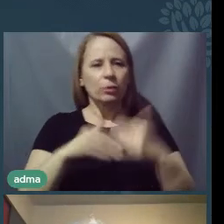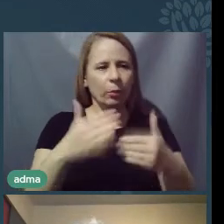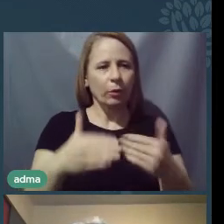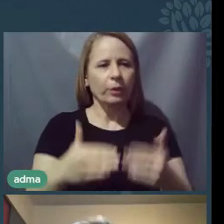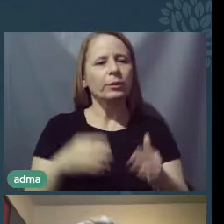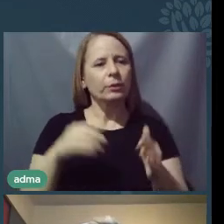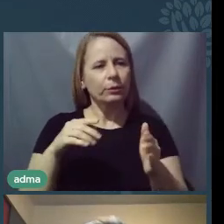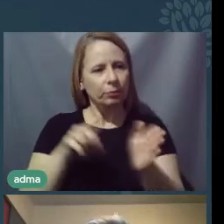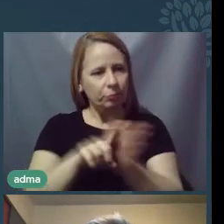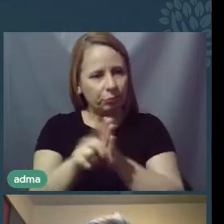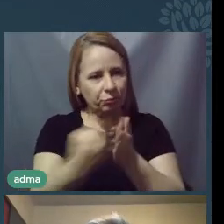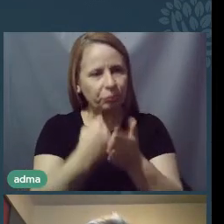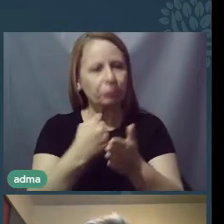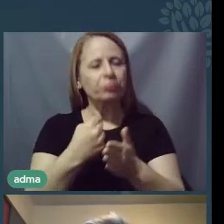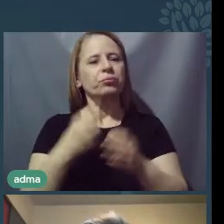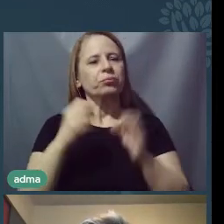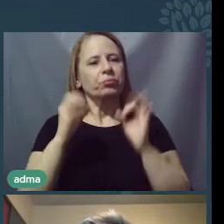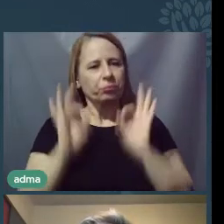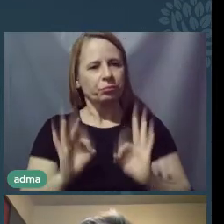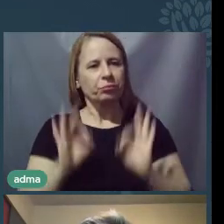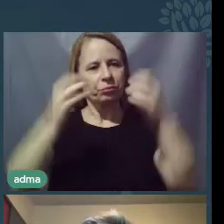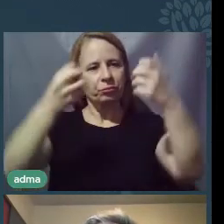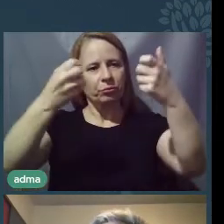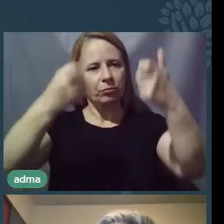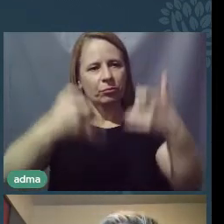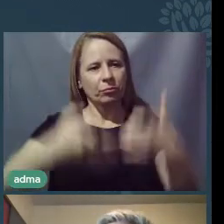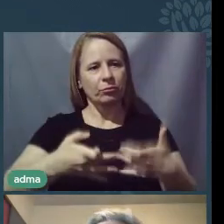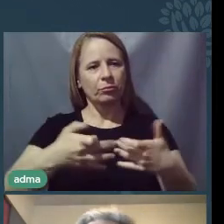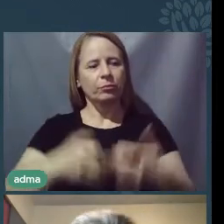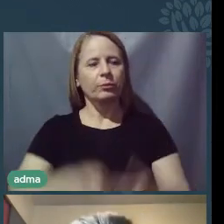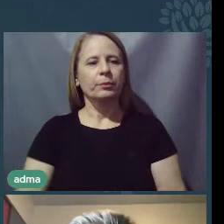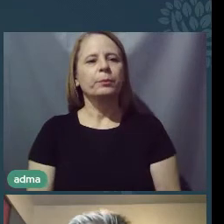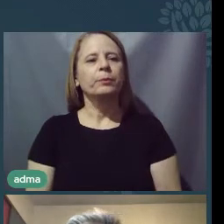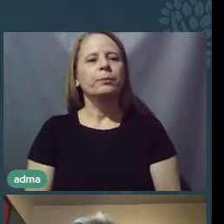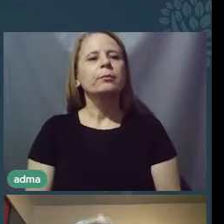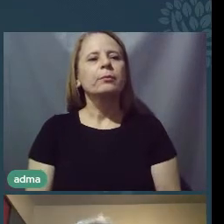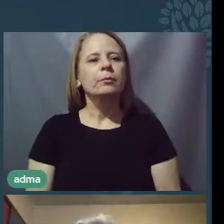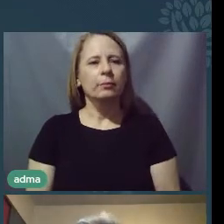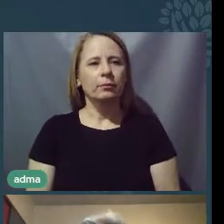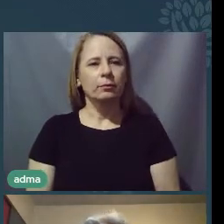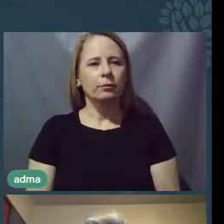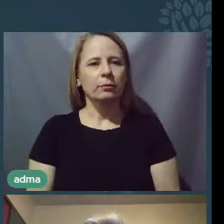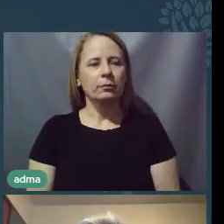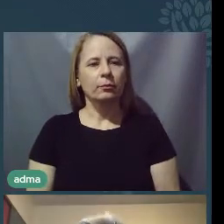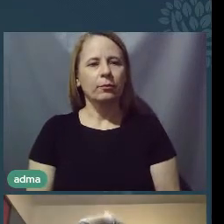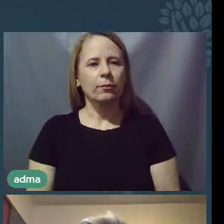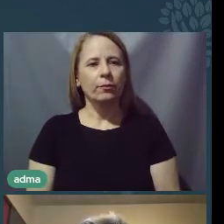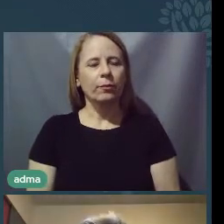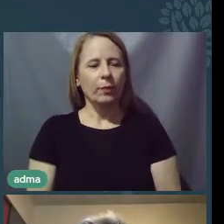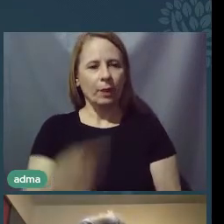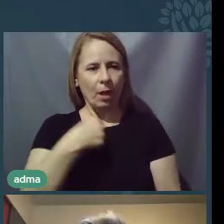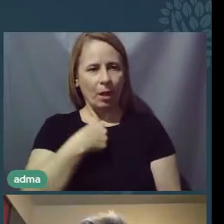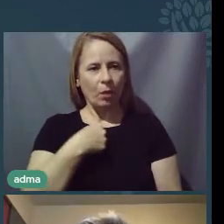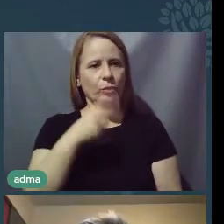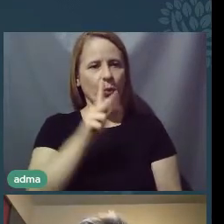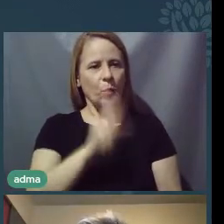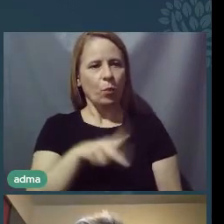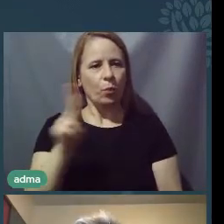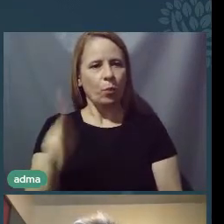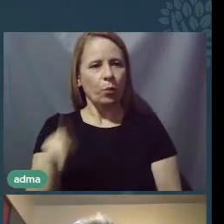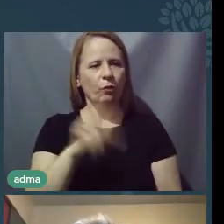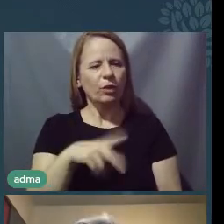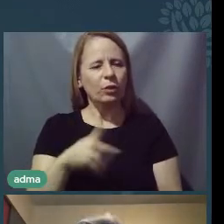debates. Eu sou Por ser professor universitário, a atividade